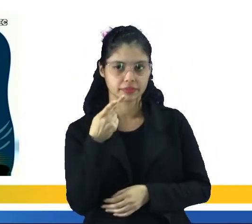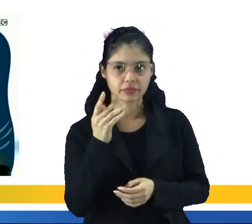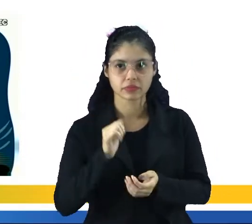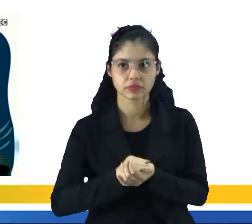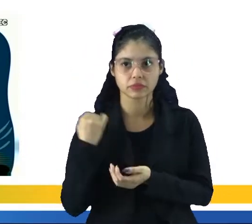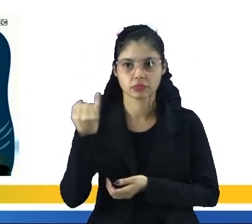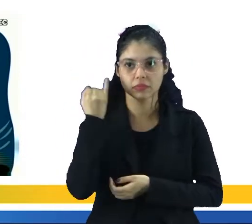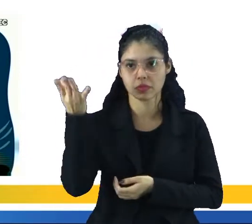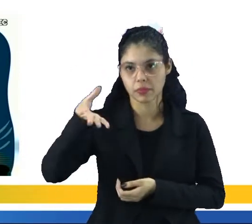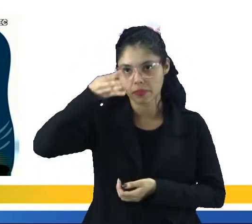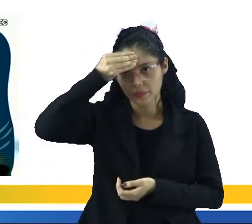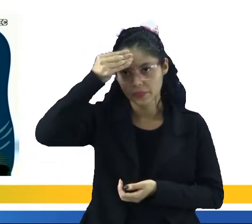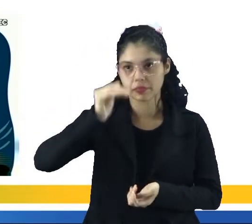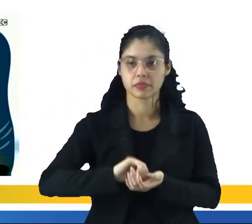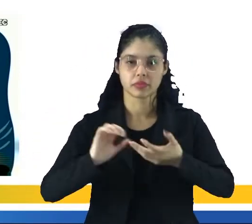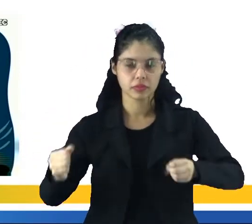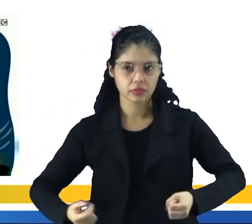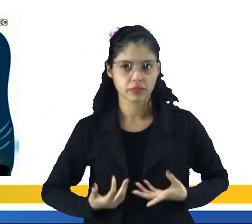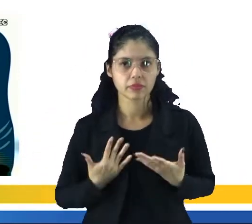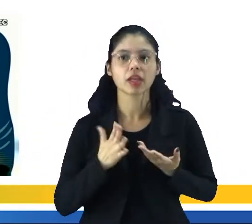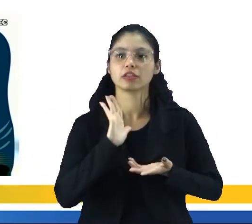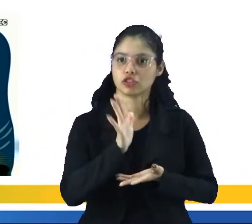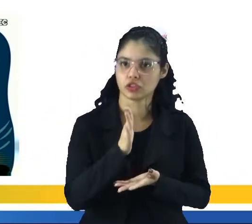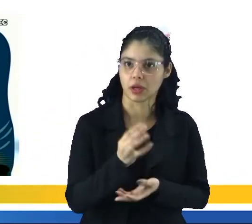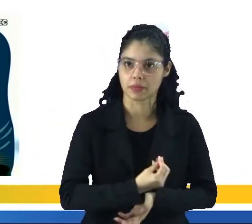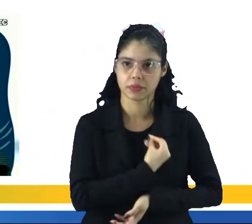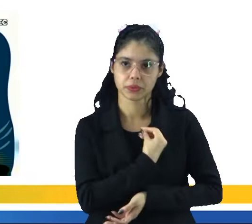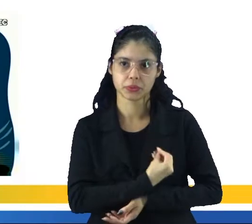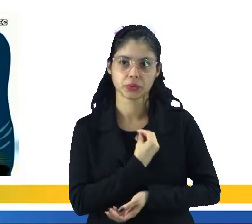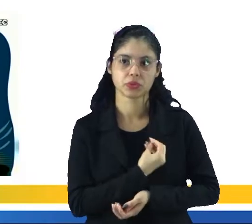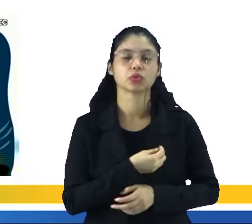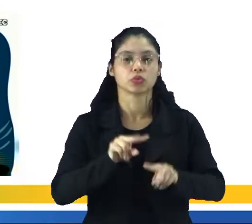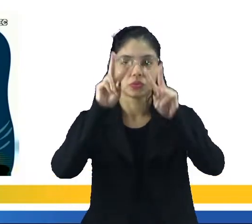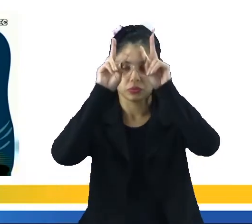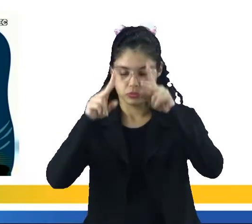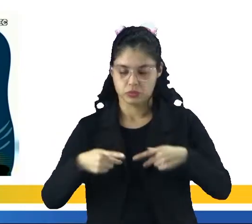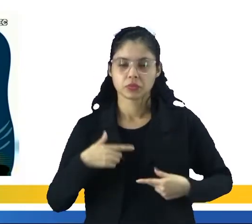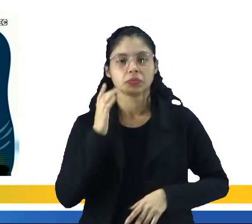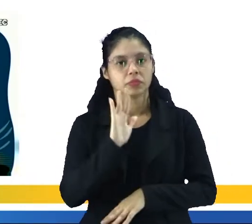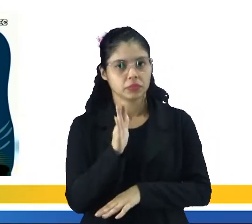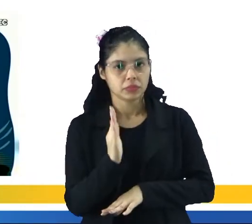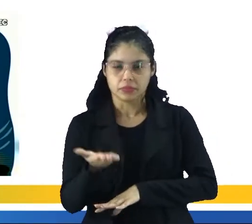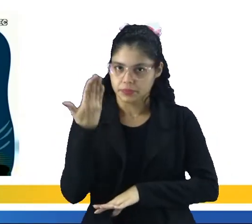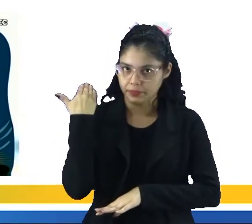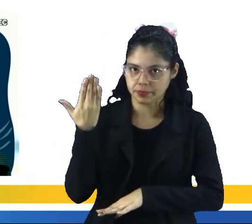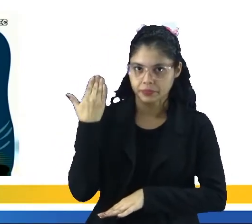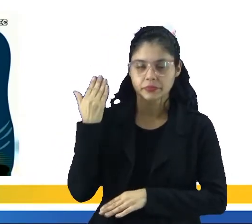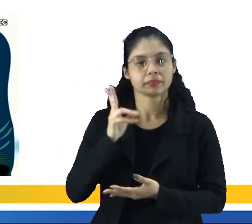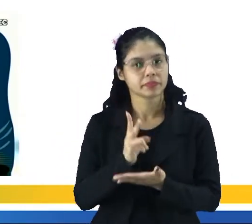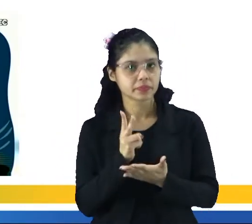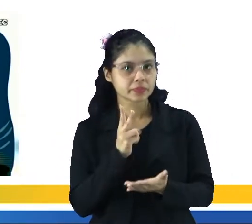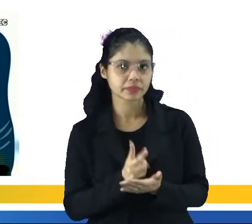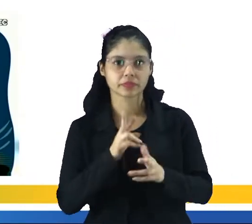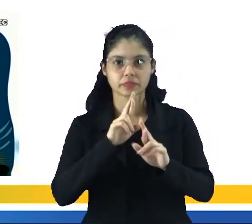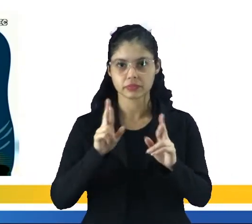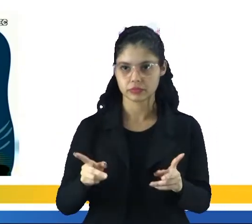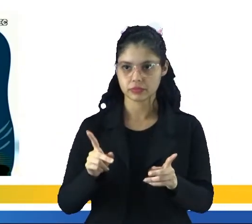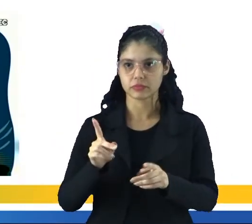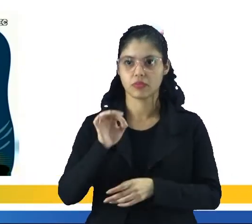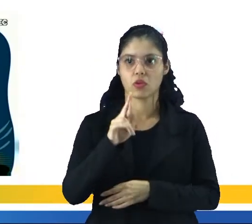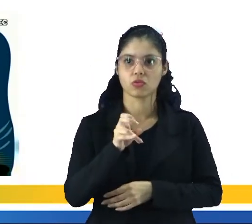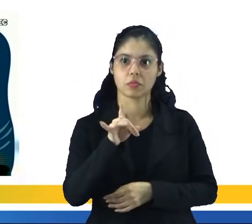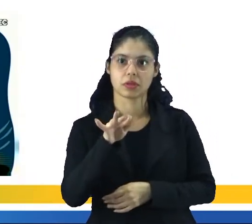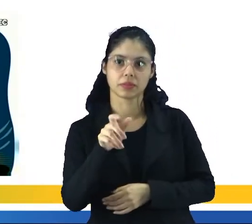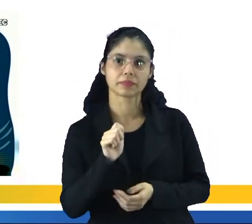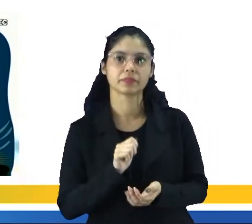importante frisar que essa manifestação já era presente na humanidade desde os tempos remotos, mesmo que de forma rudimentar,